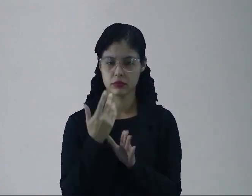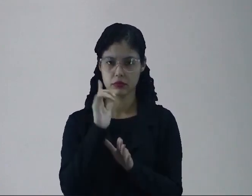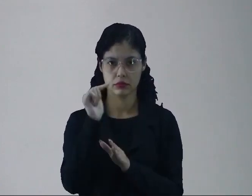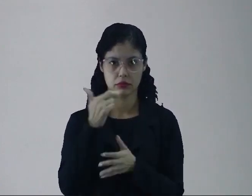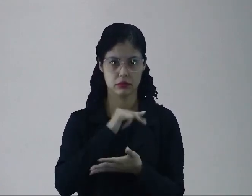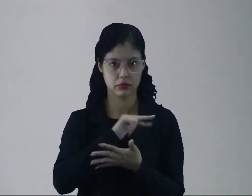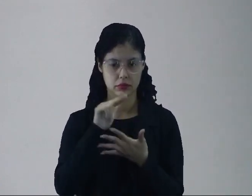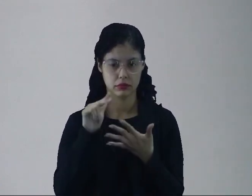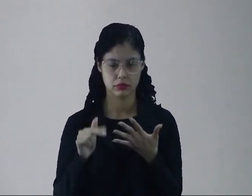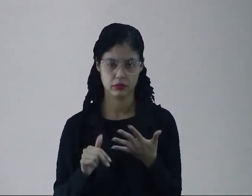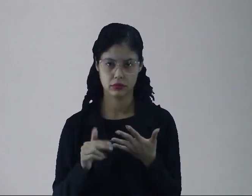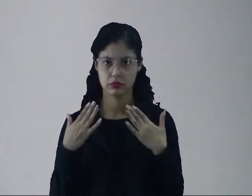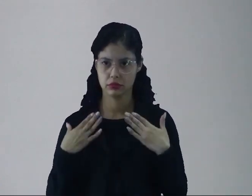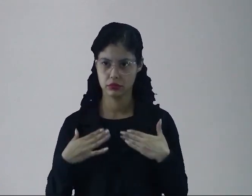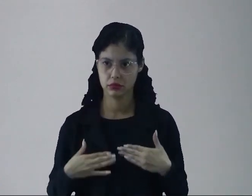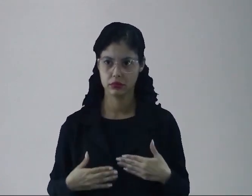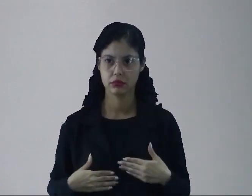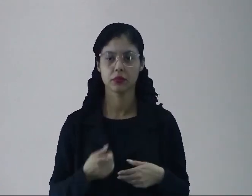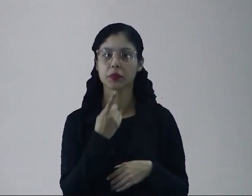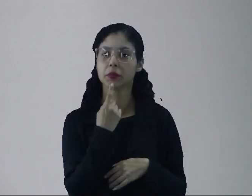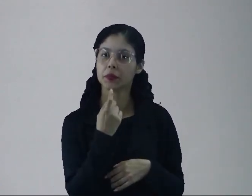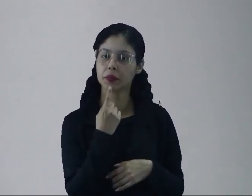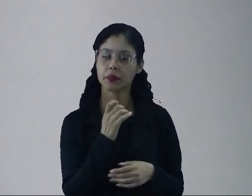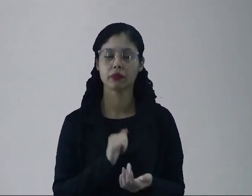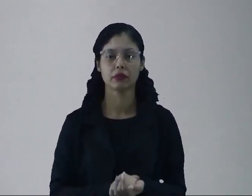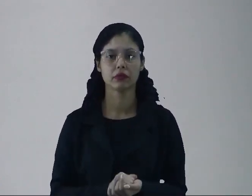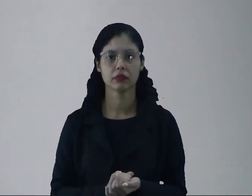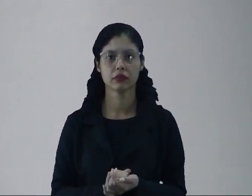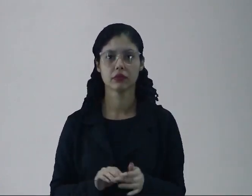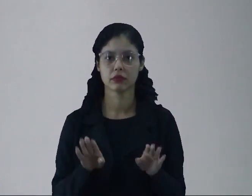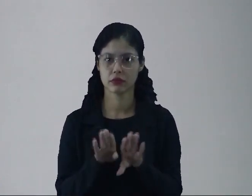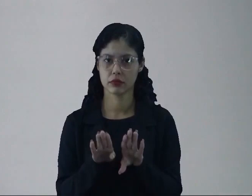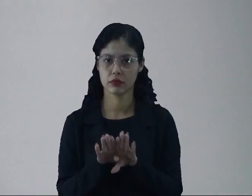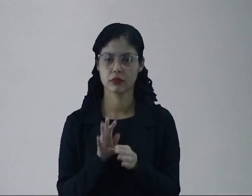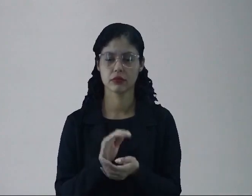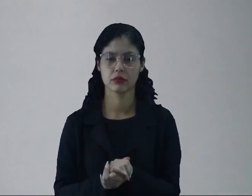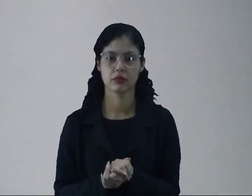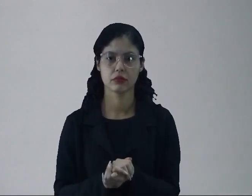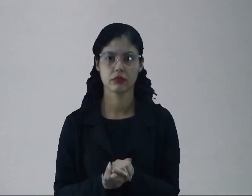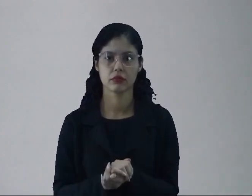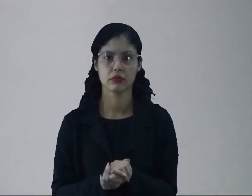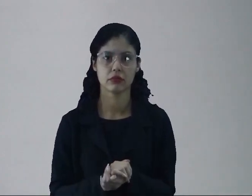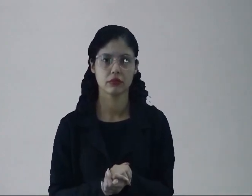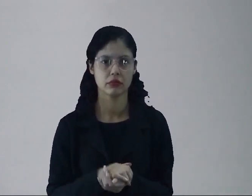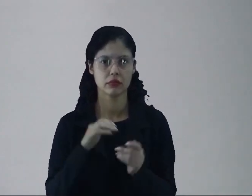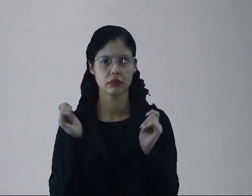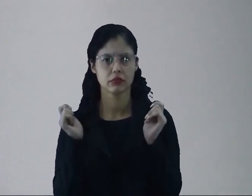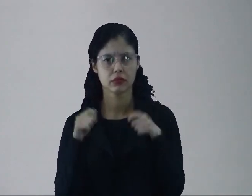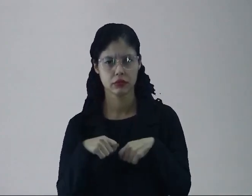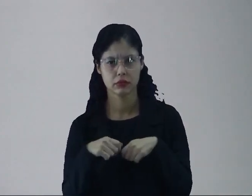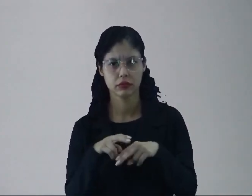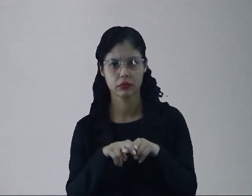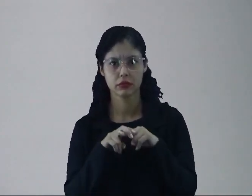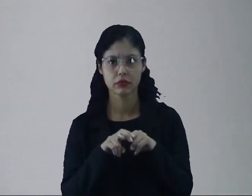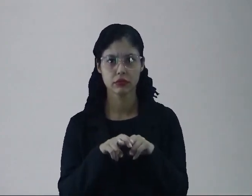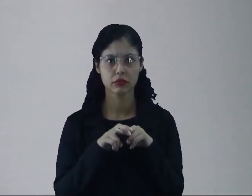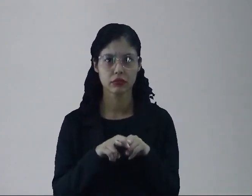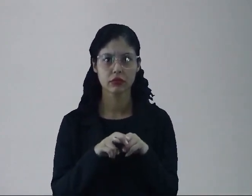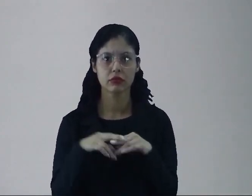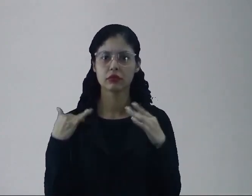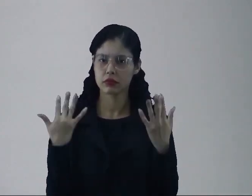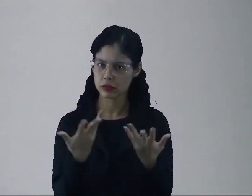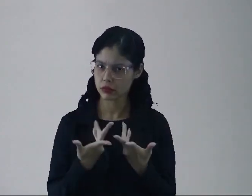a diversas células do nosso tecido sanguíneo e células de defesa também. Então, isso só é possível por conta de